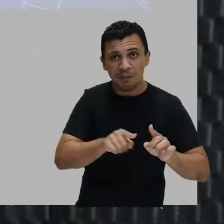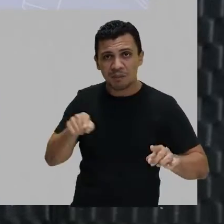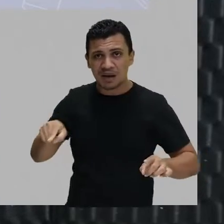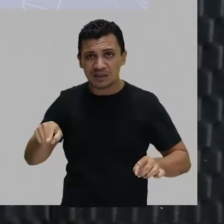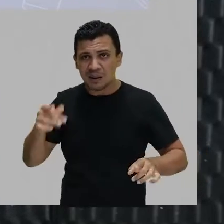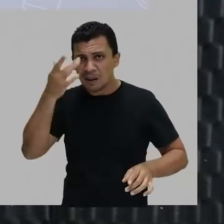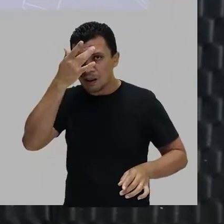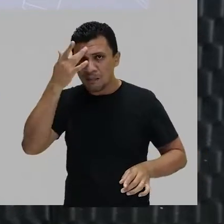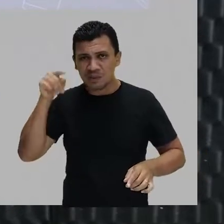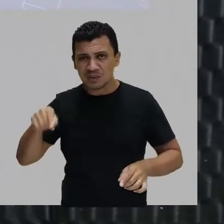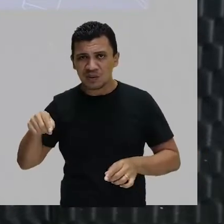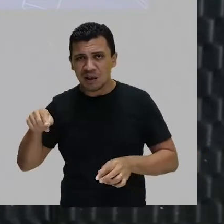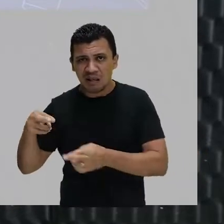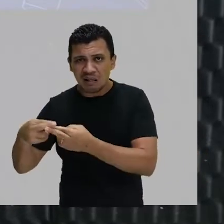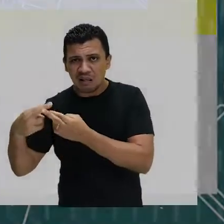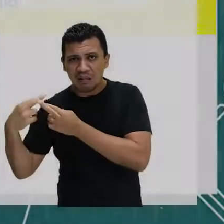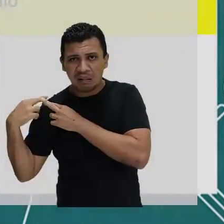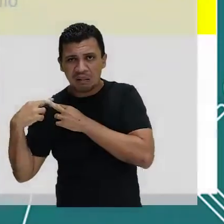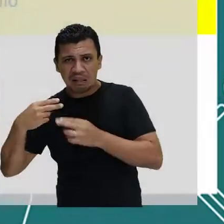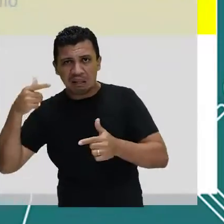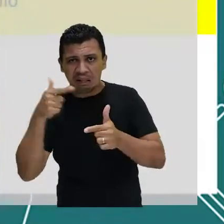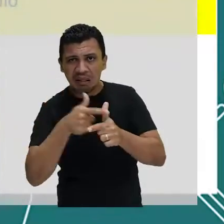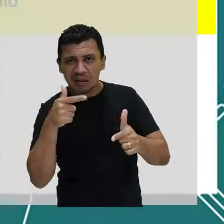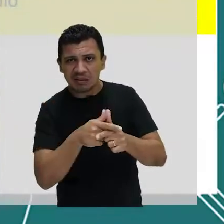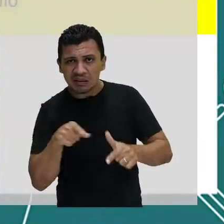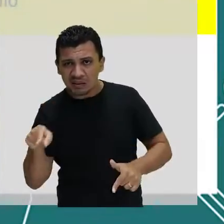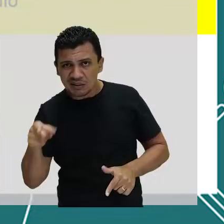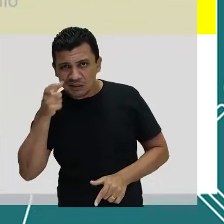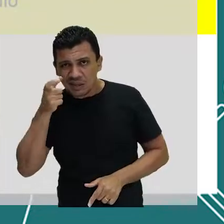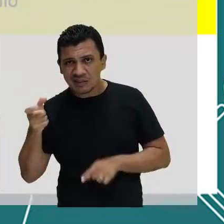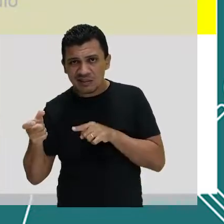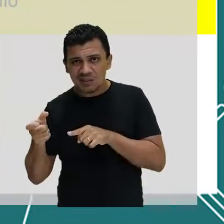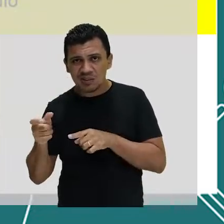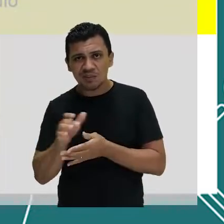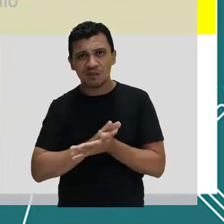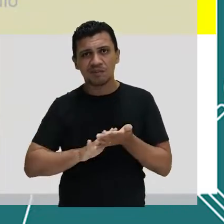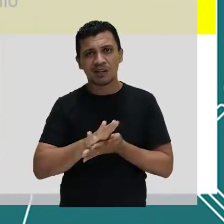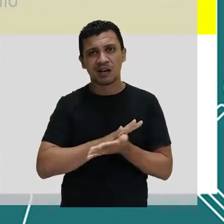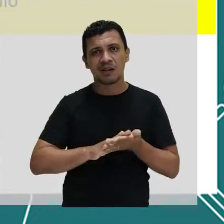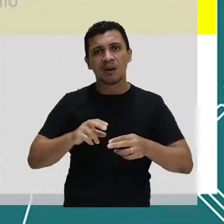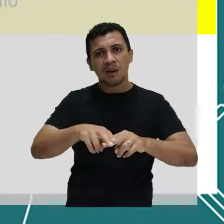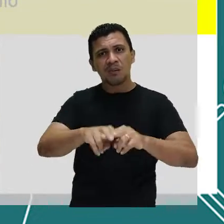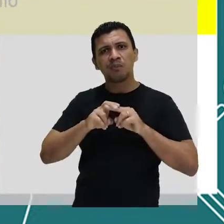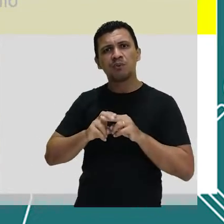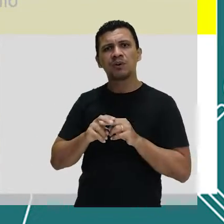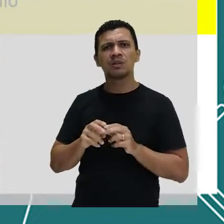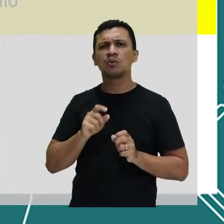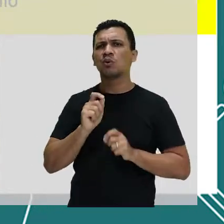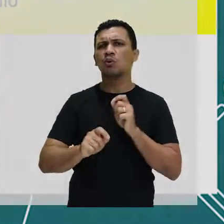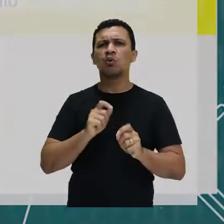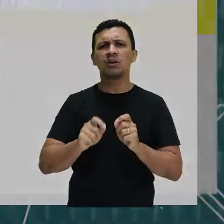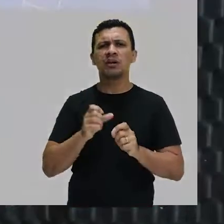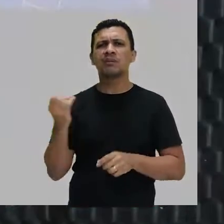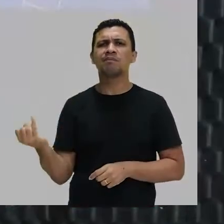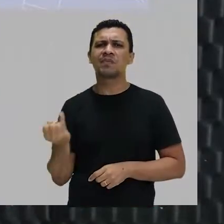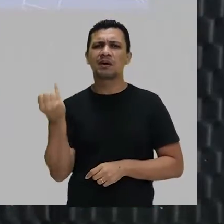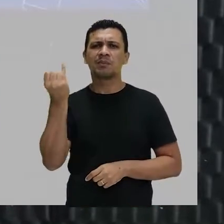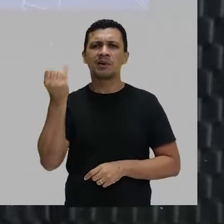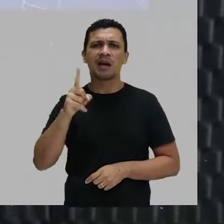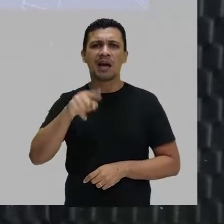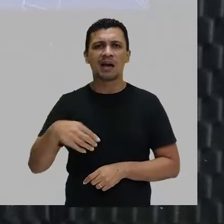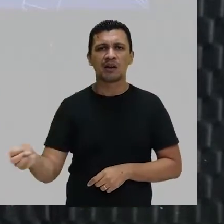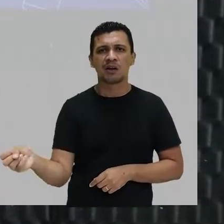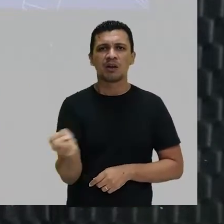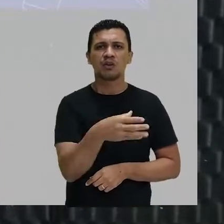Então, o interessante dessa peça e desse período da estética modernista é justamente uma nova forma de